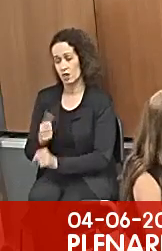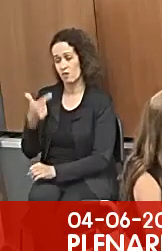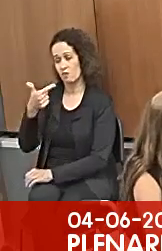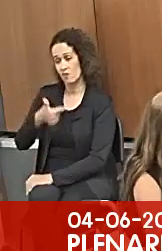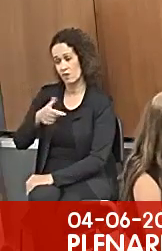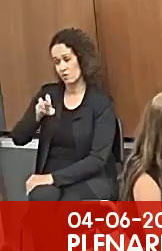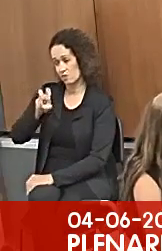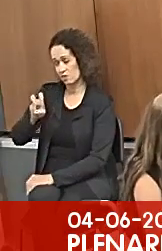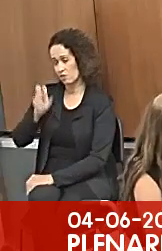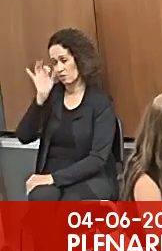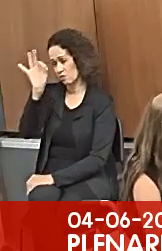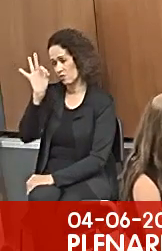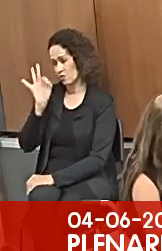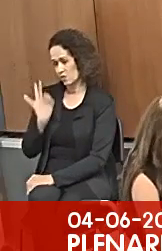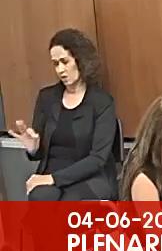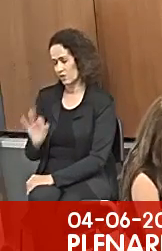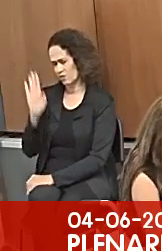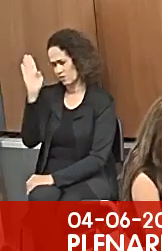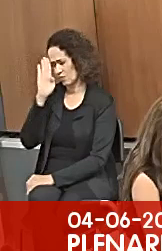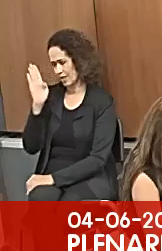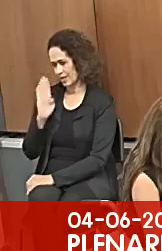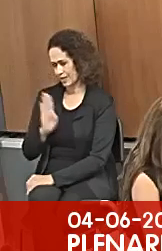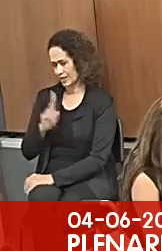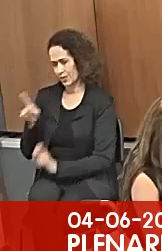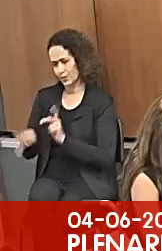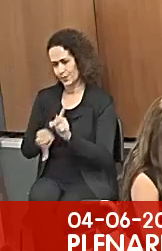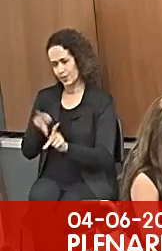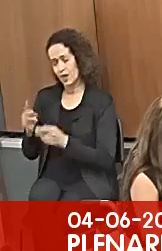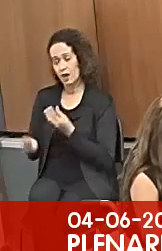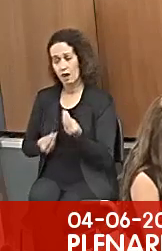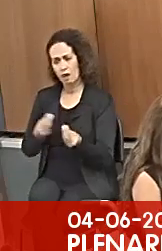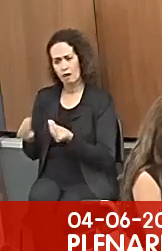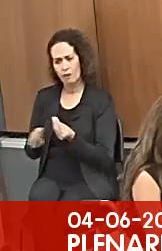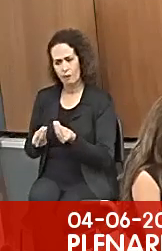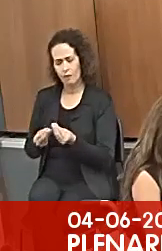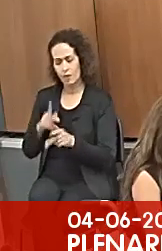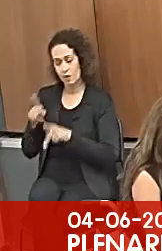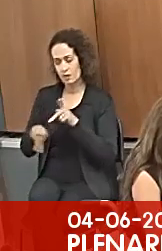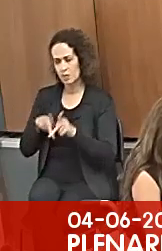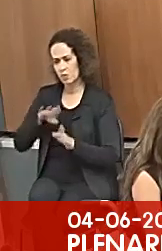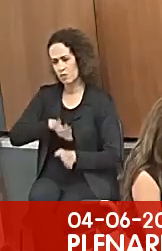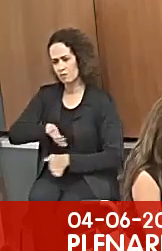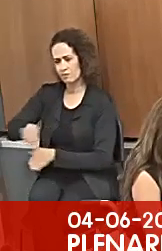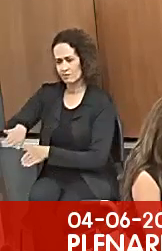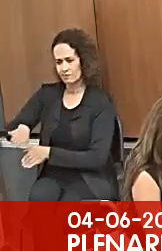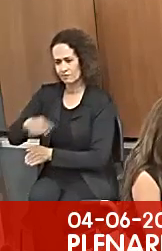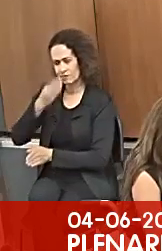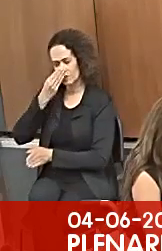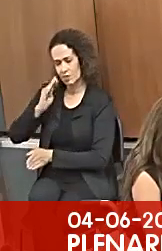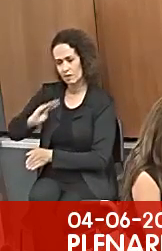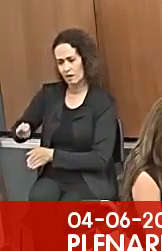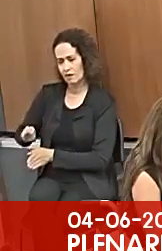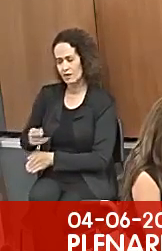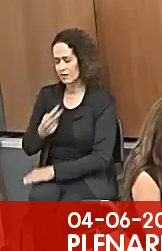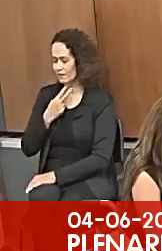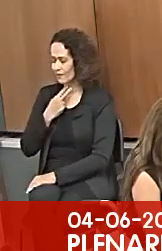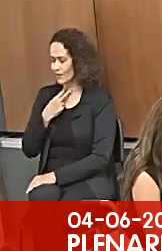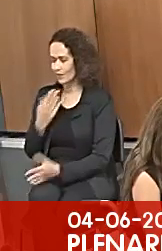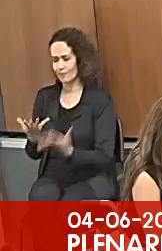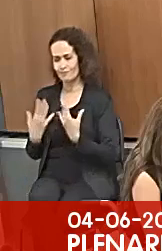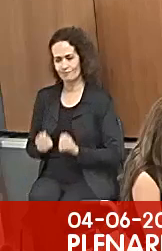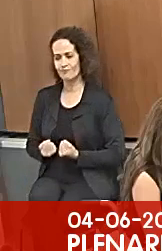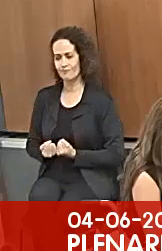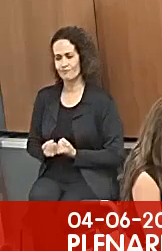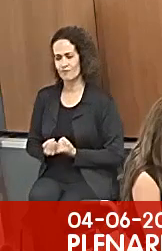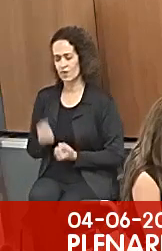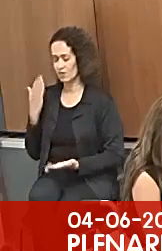do Brasil. E como que esse pessoal fica marginalizado e fica colocado de lado? Não podemos admitir. Já